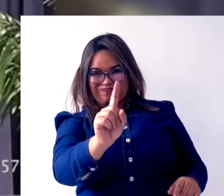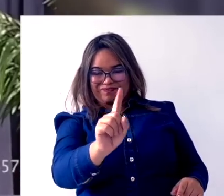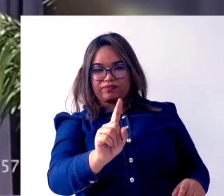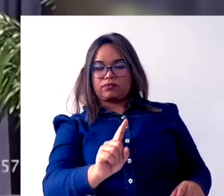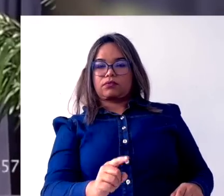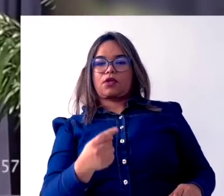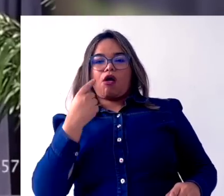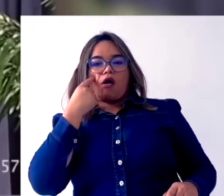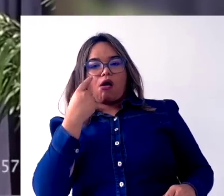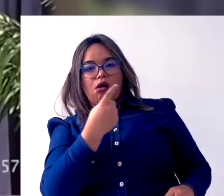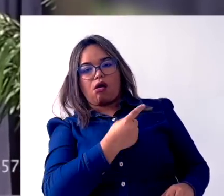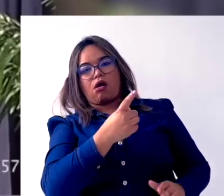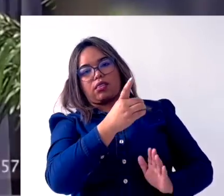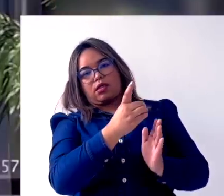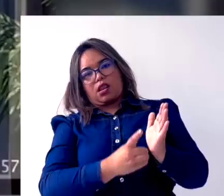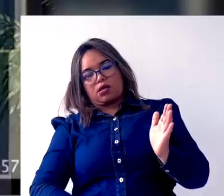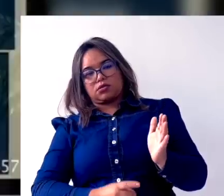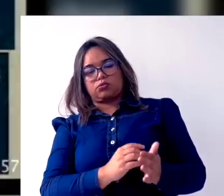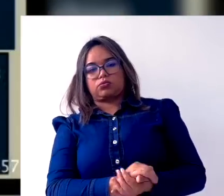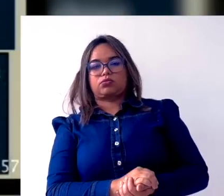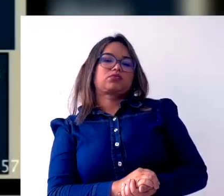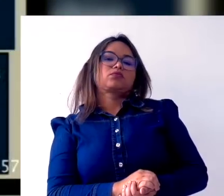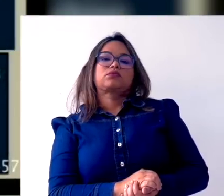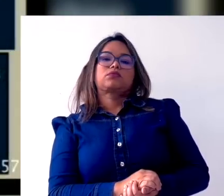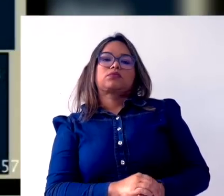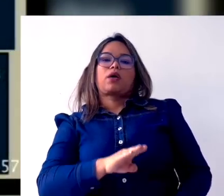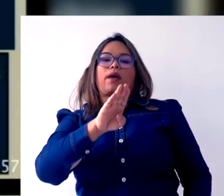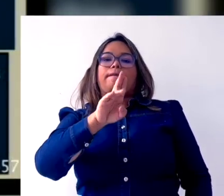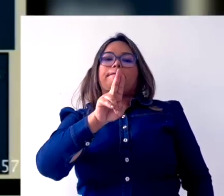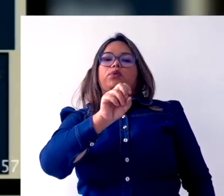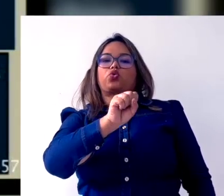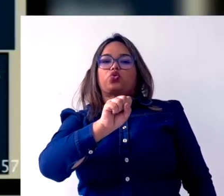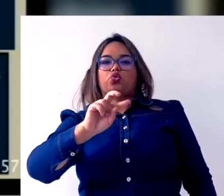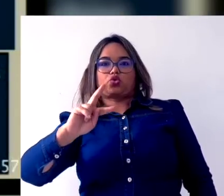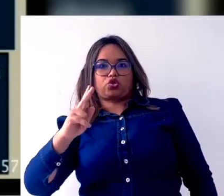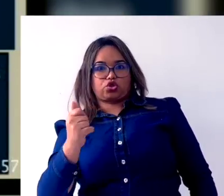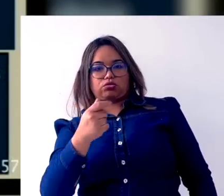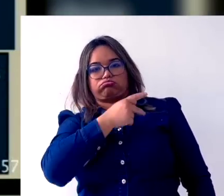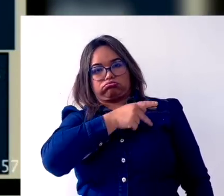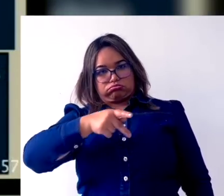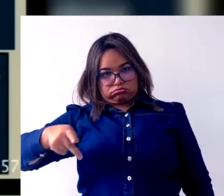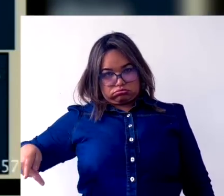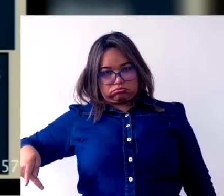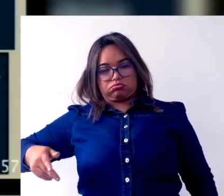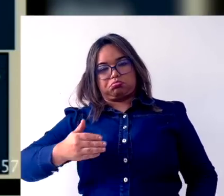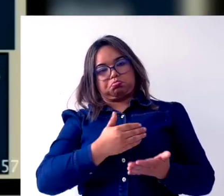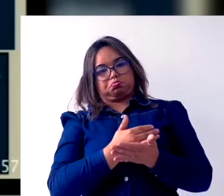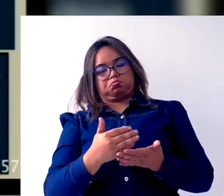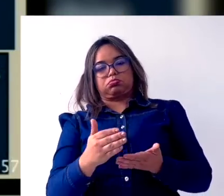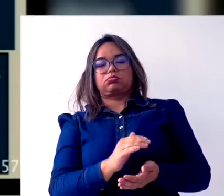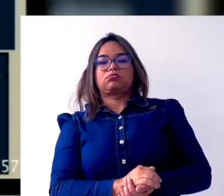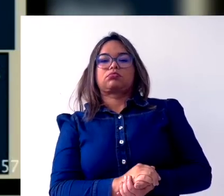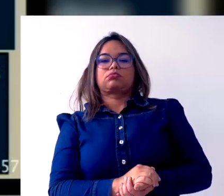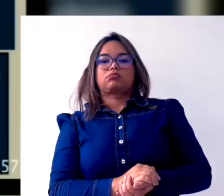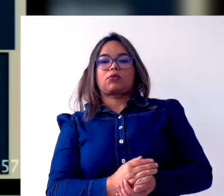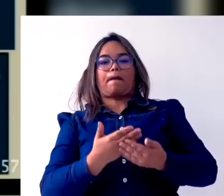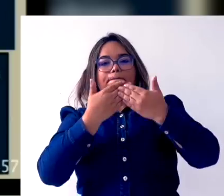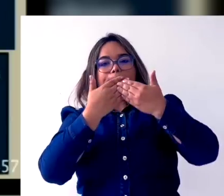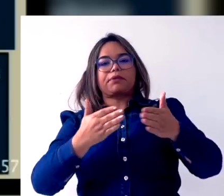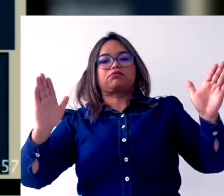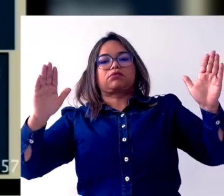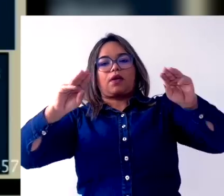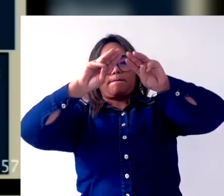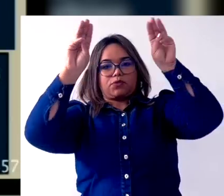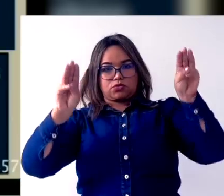declaração. Aqui está Bush, logo depois que ele assumiu a presidência. Ele está aqui na inauguração de um museu católico